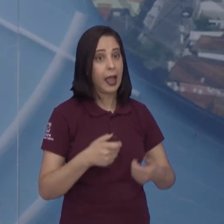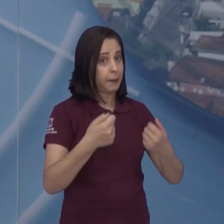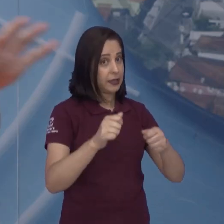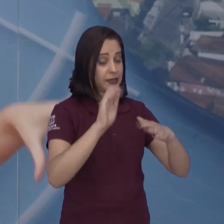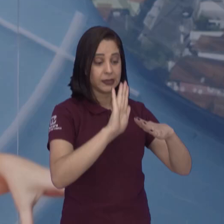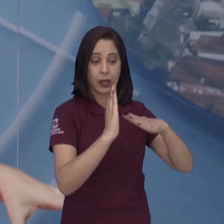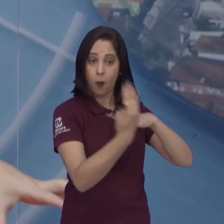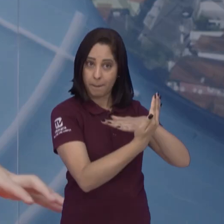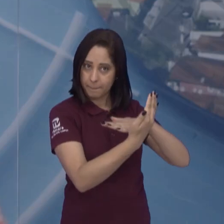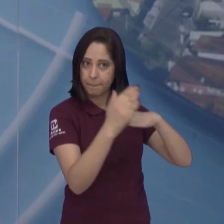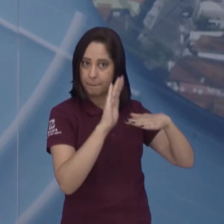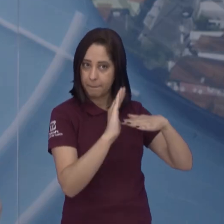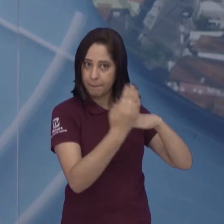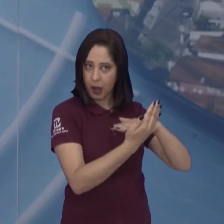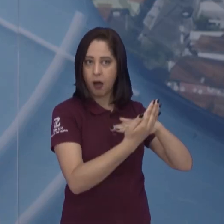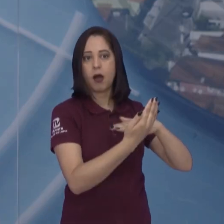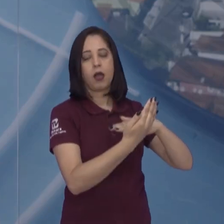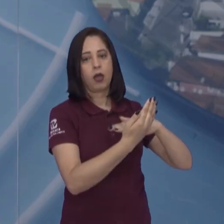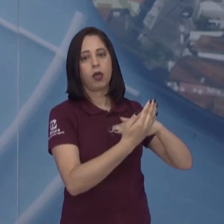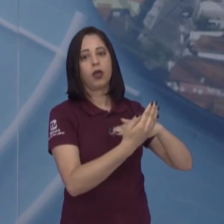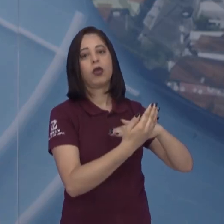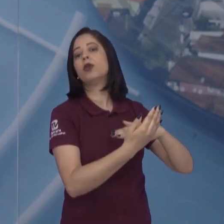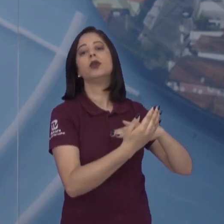as localizações, elas tenham pessoas